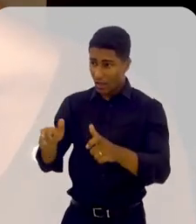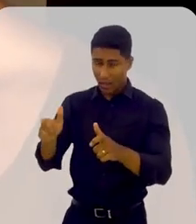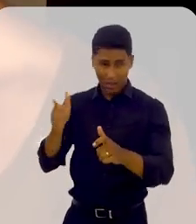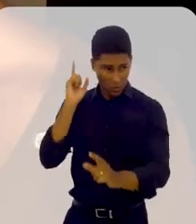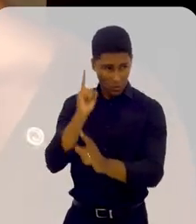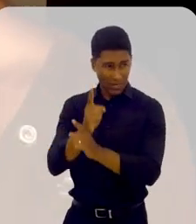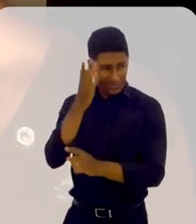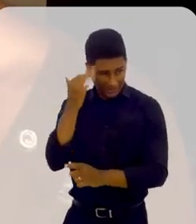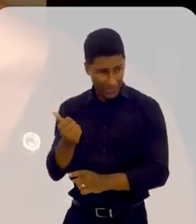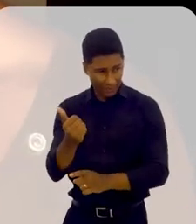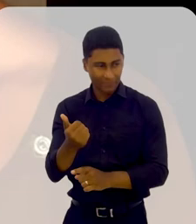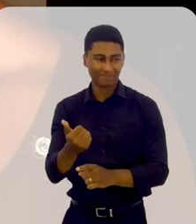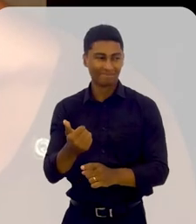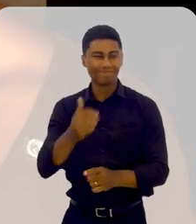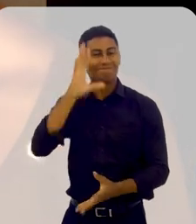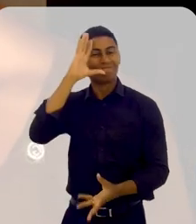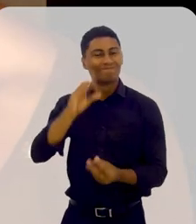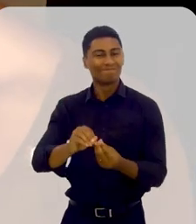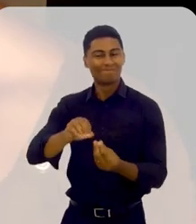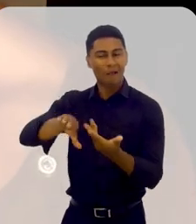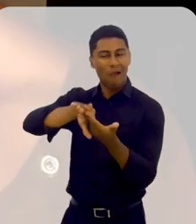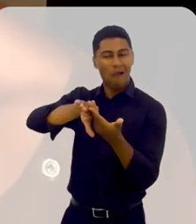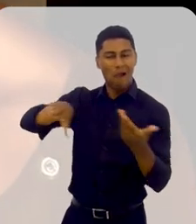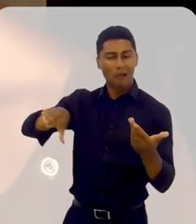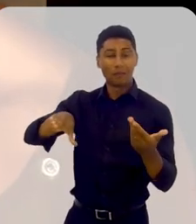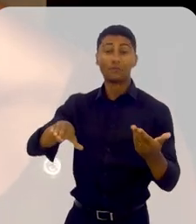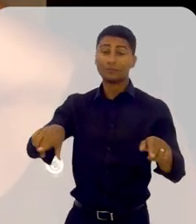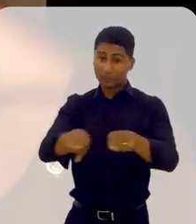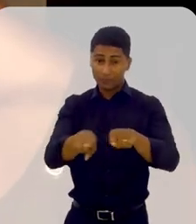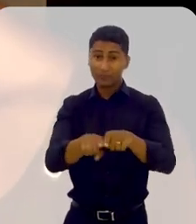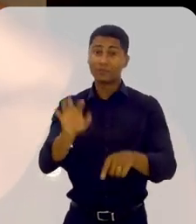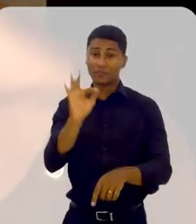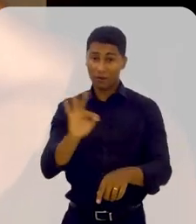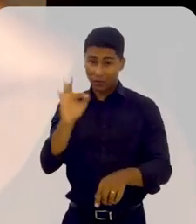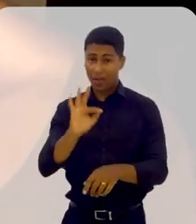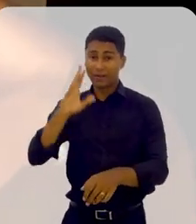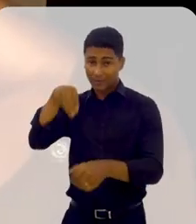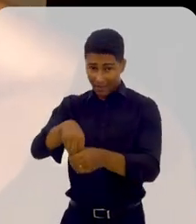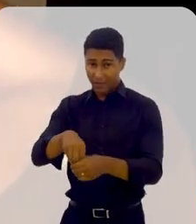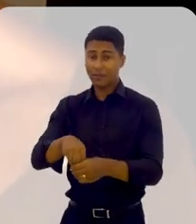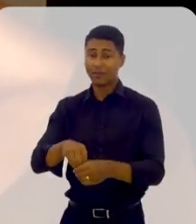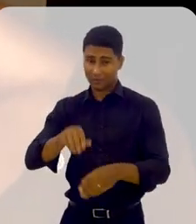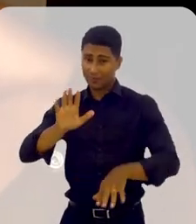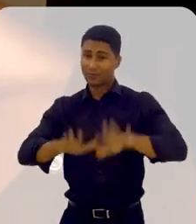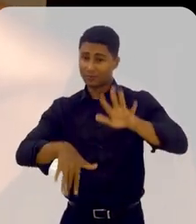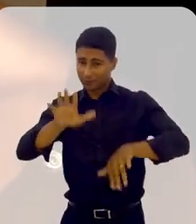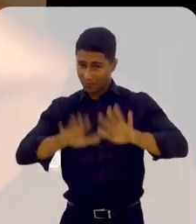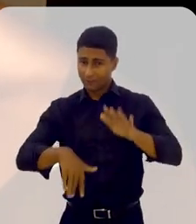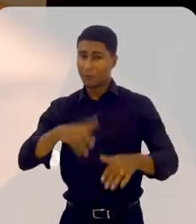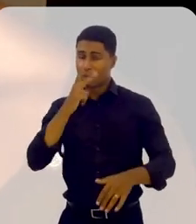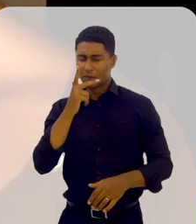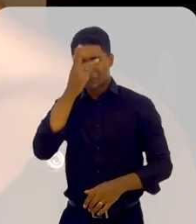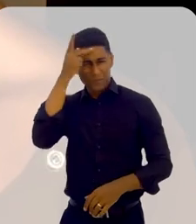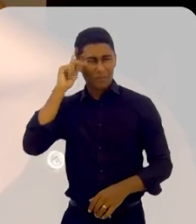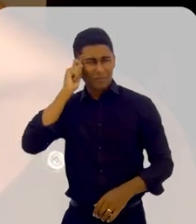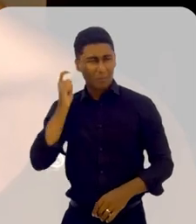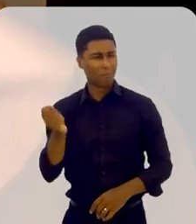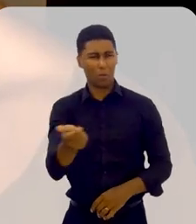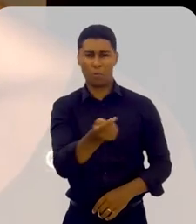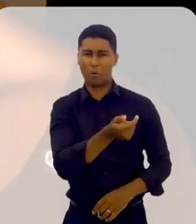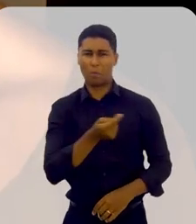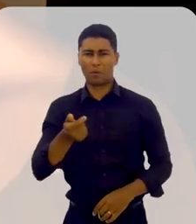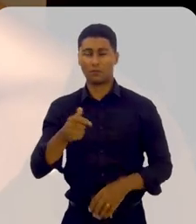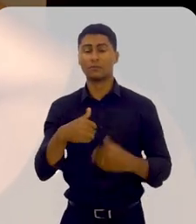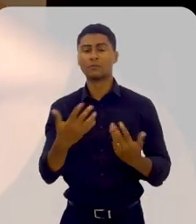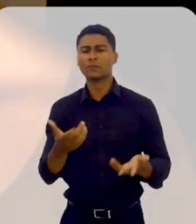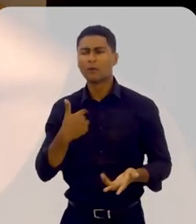sim, né? E a própria faculdade era um reflexo disso. Mas foi o primeiro momento que eu me dei conta de que a